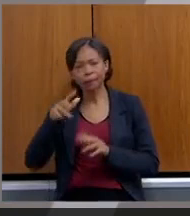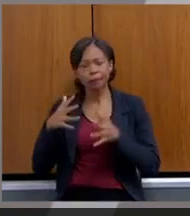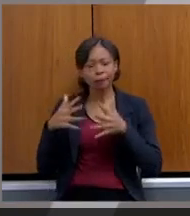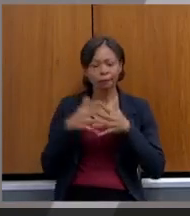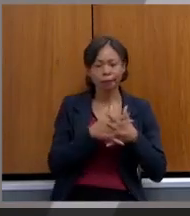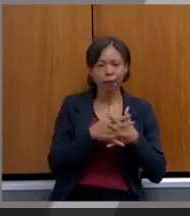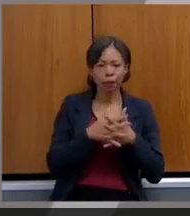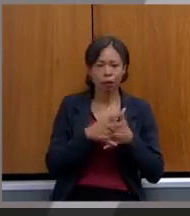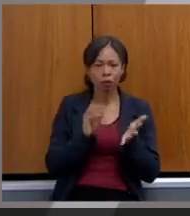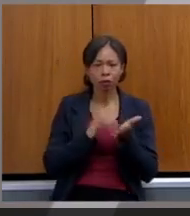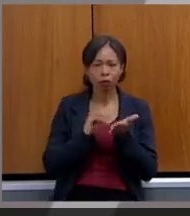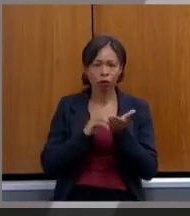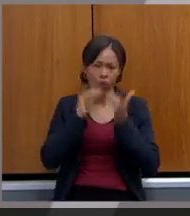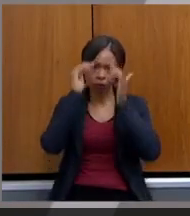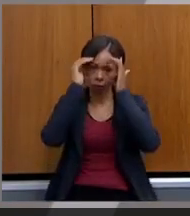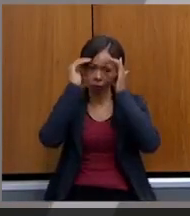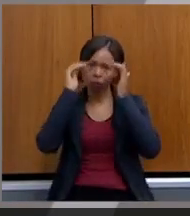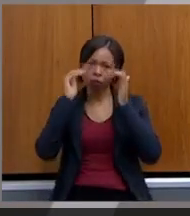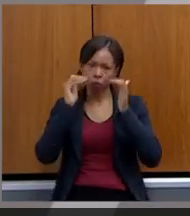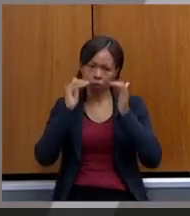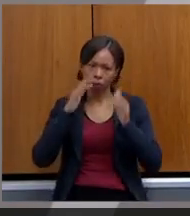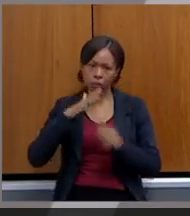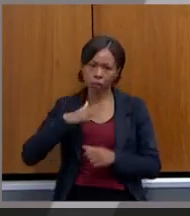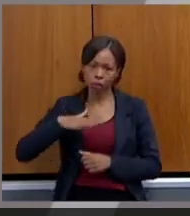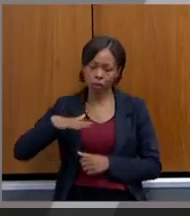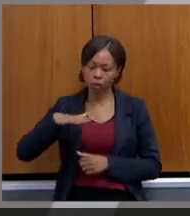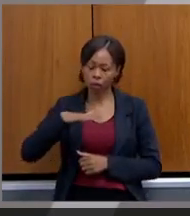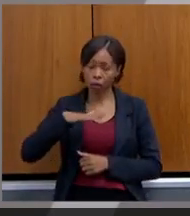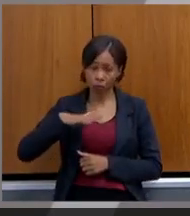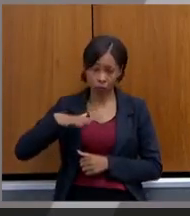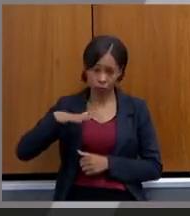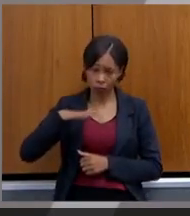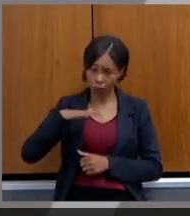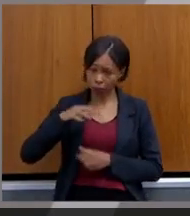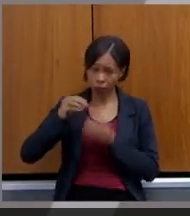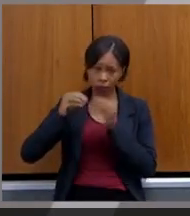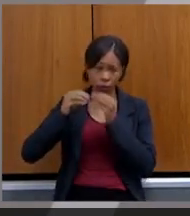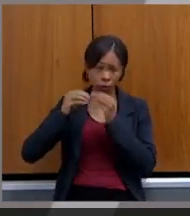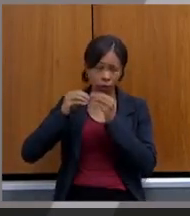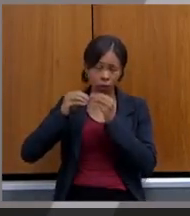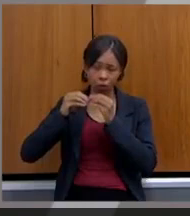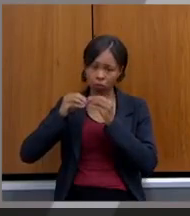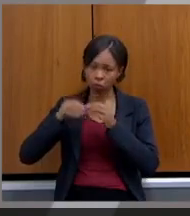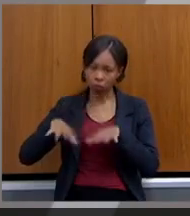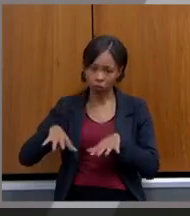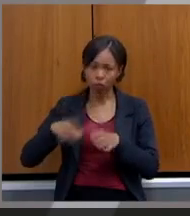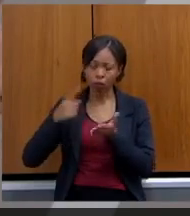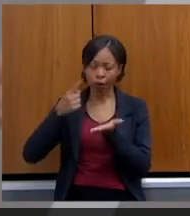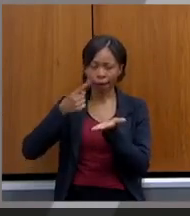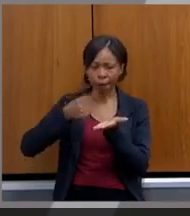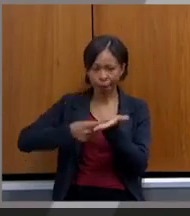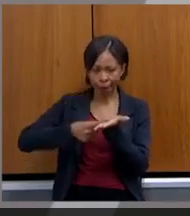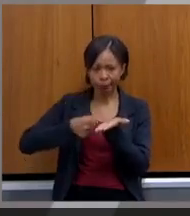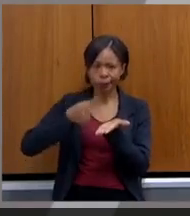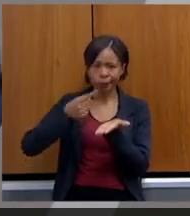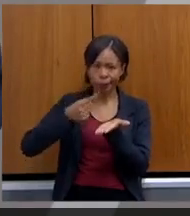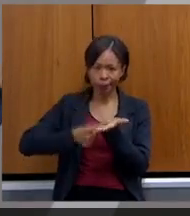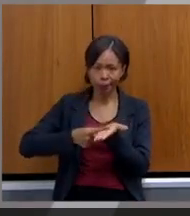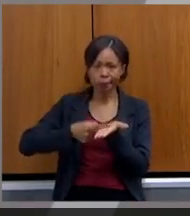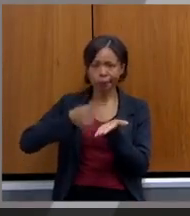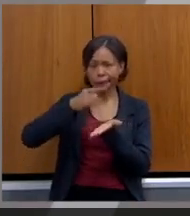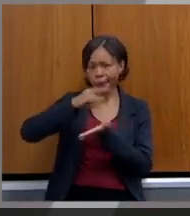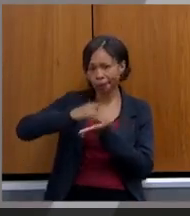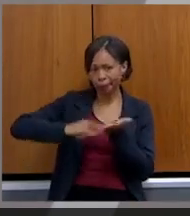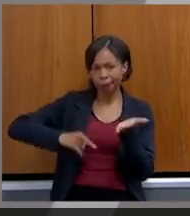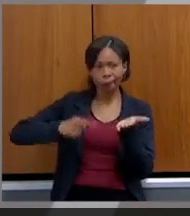diz respeito Oi e a nossa região foi muito prejudicada com esses termos de compromisso que até hoje